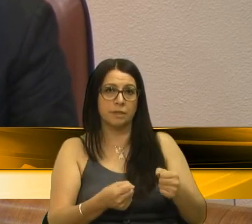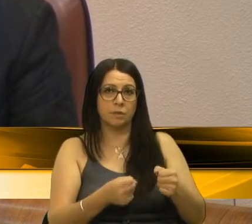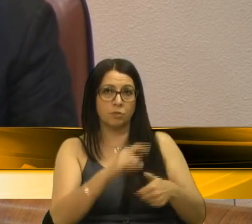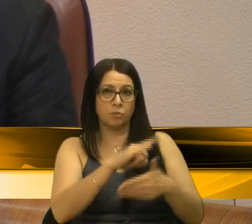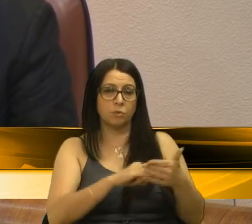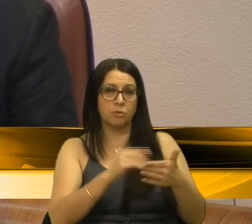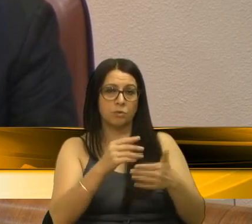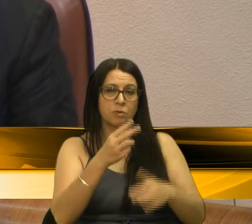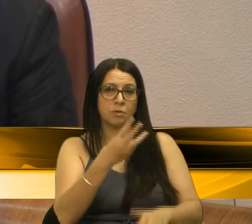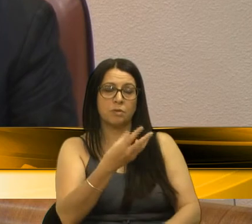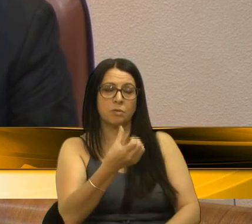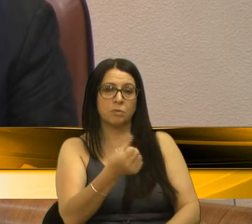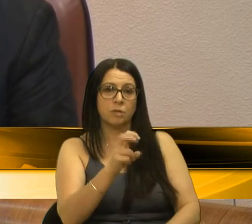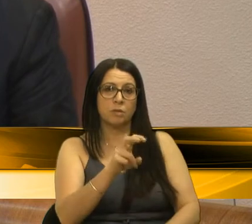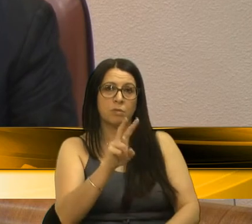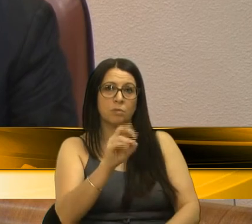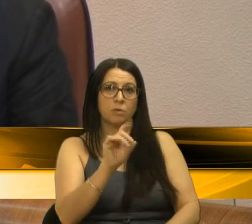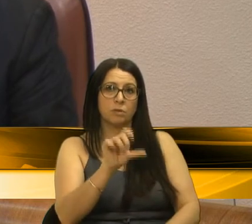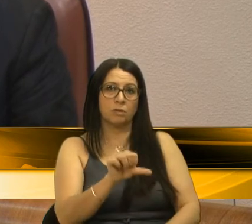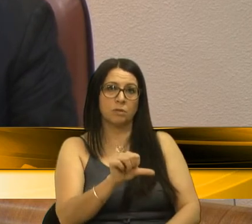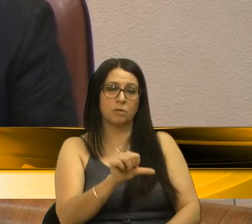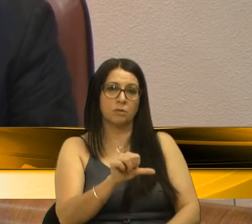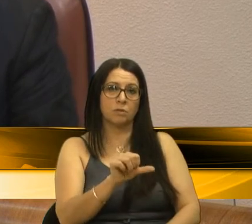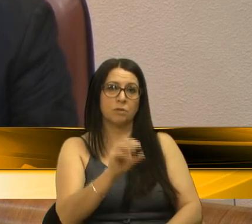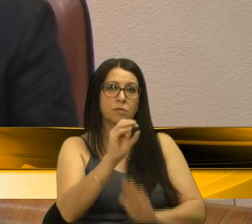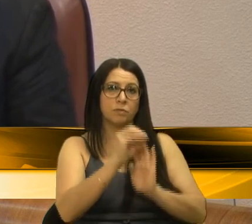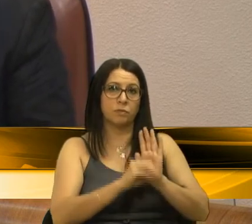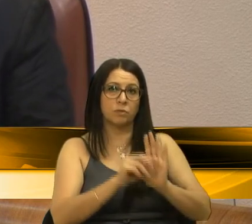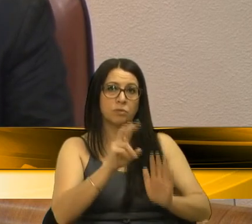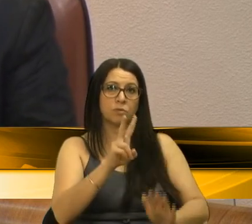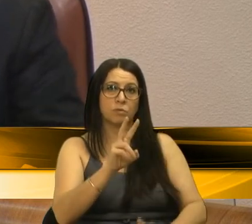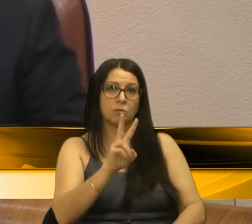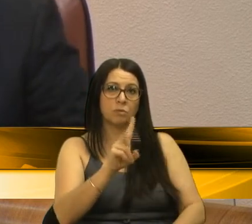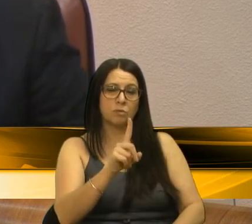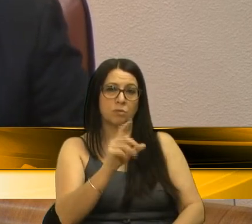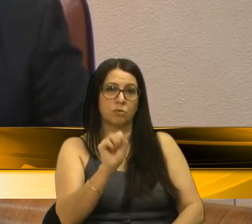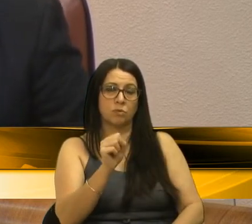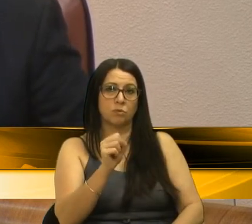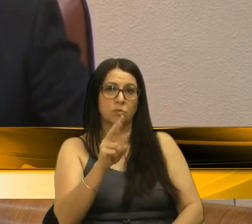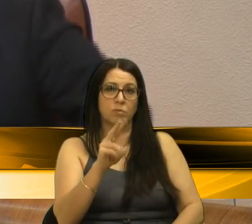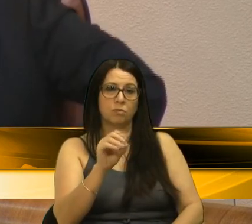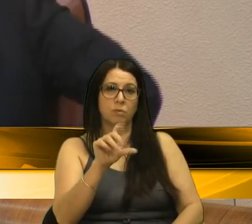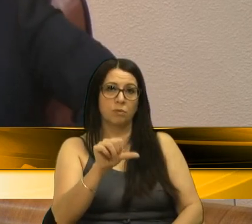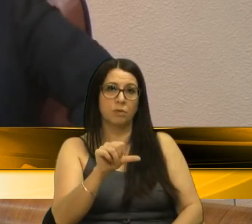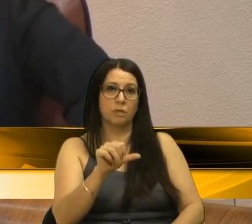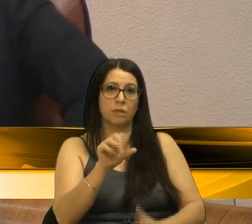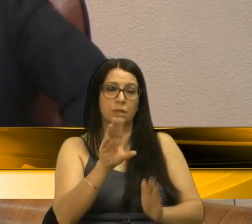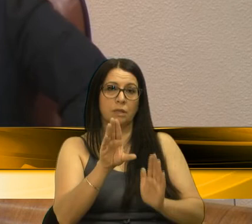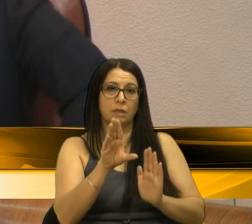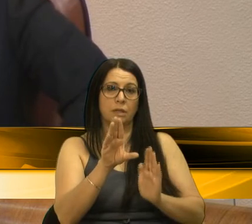externo 365/2019. Ofício número 218/2019, ata